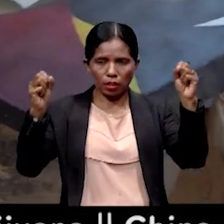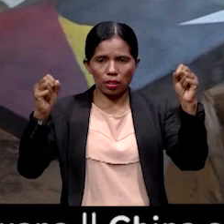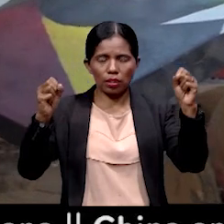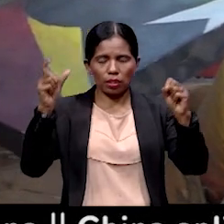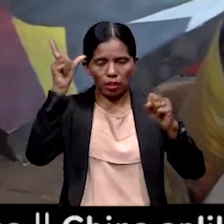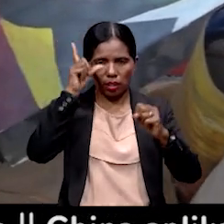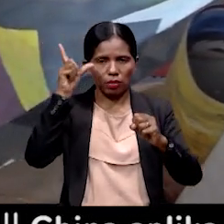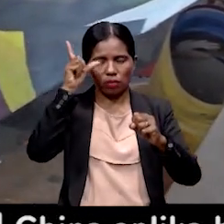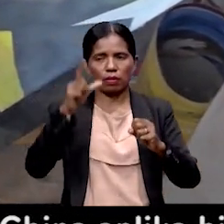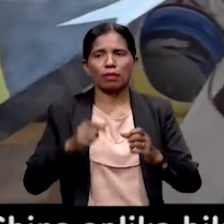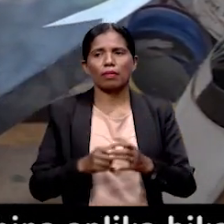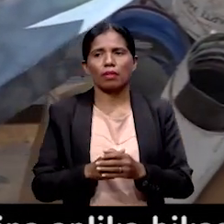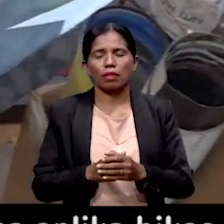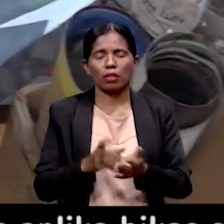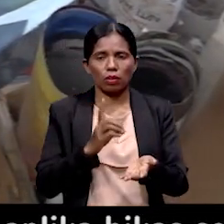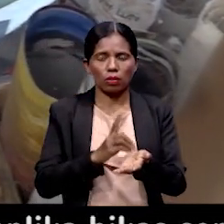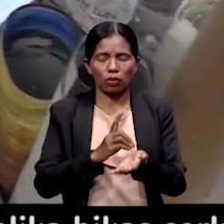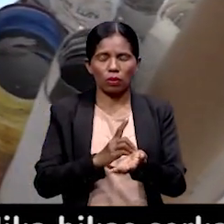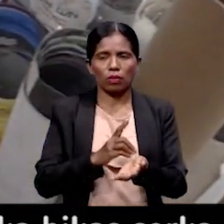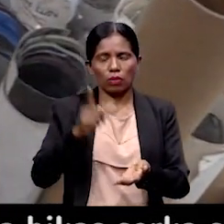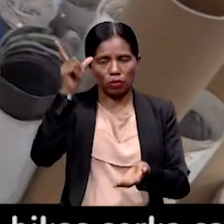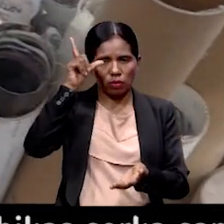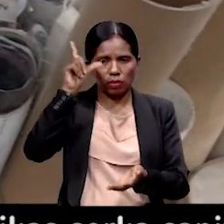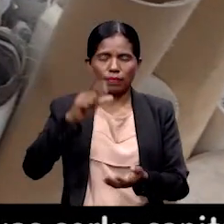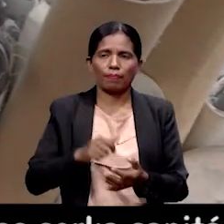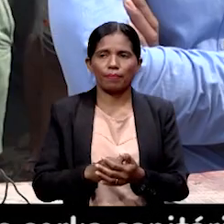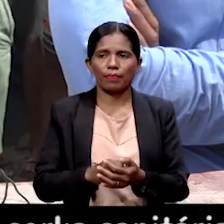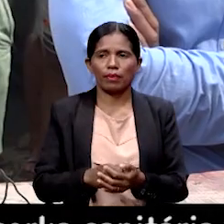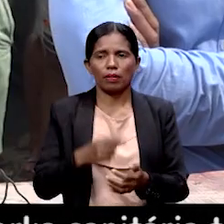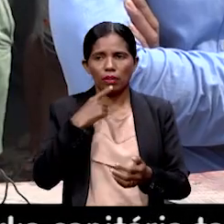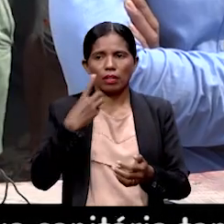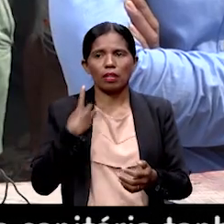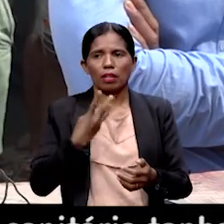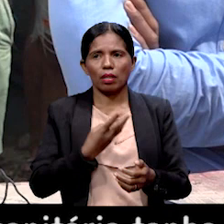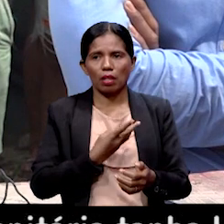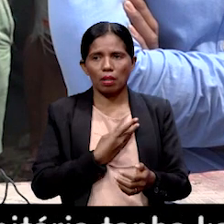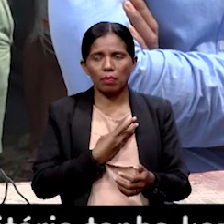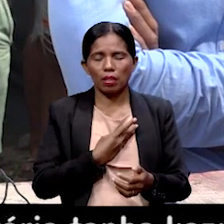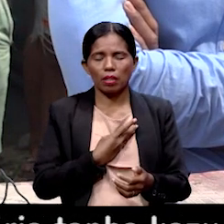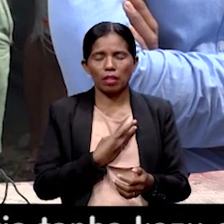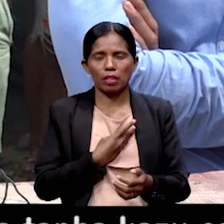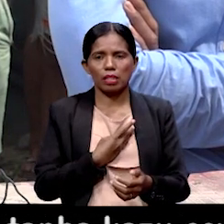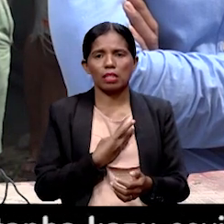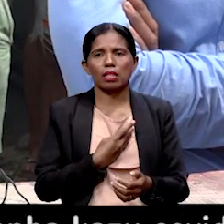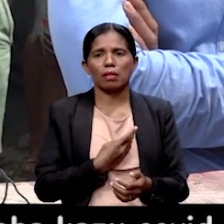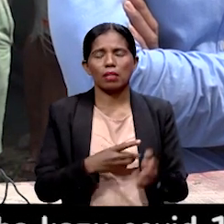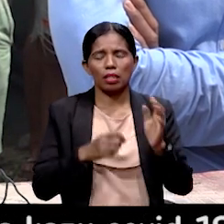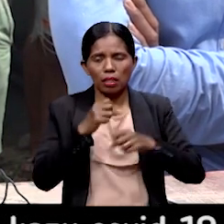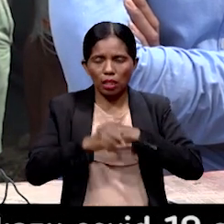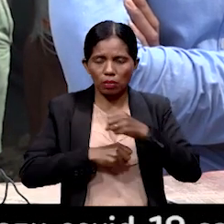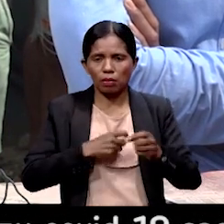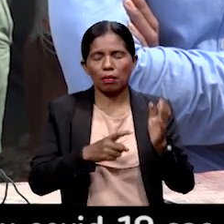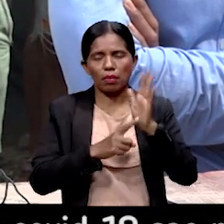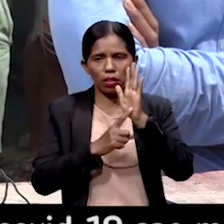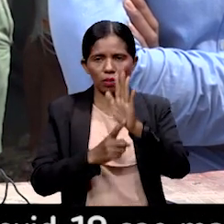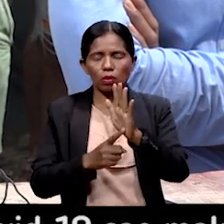de Timor-Leste, Dr. Francisco Guterres Luolo, ato considera a minha preocupação hirak nebe ato ona, ho di antes